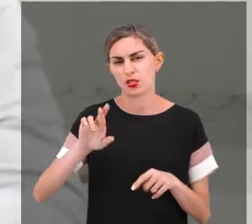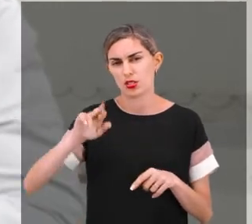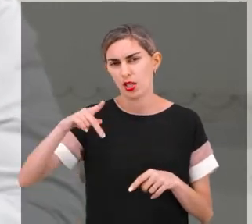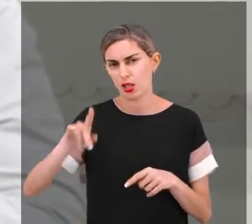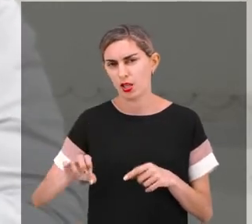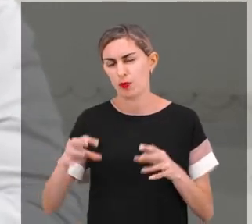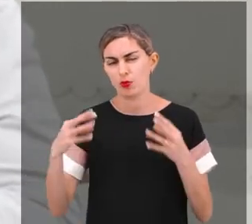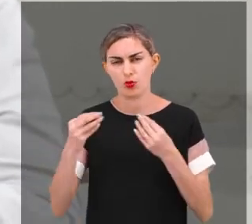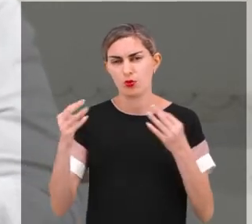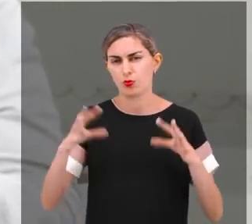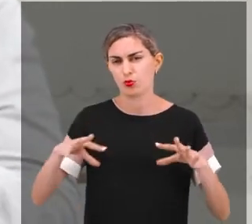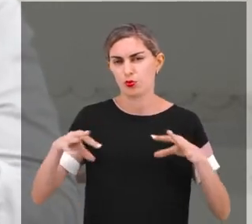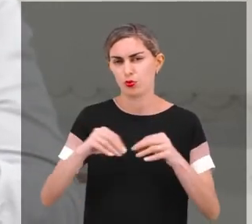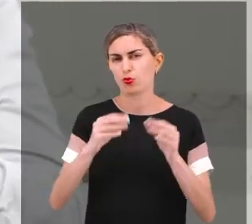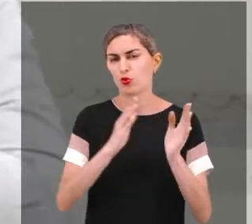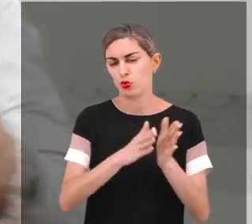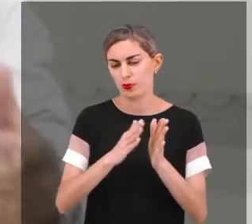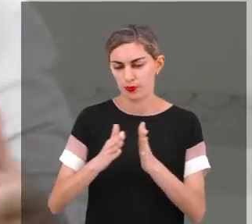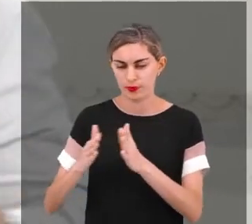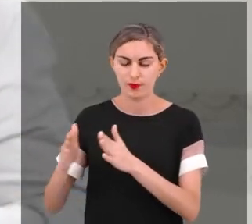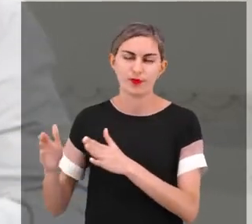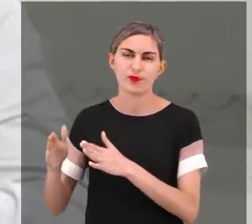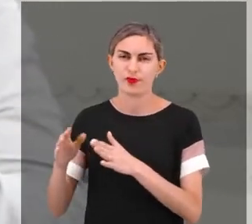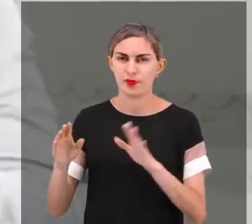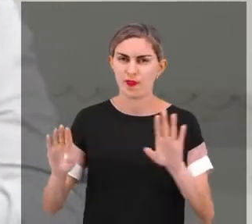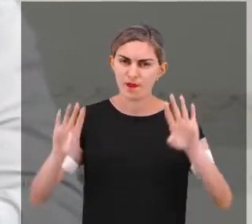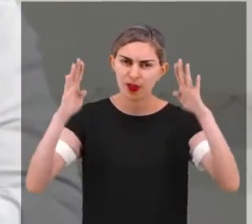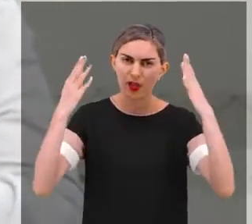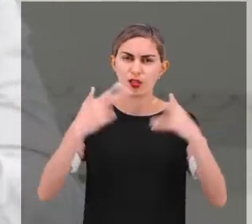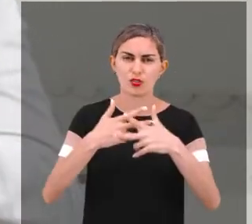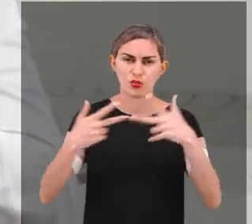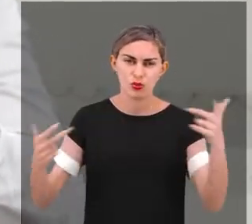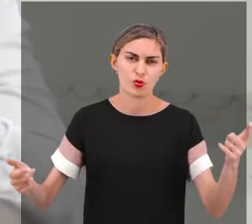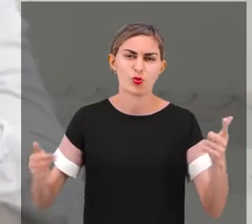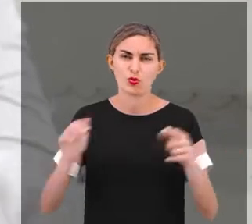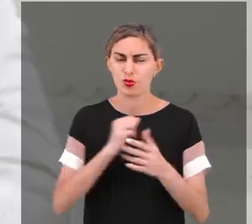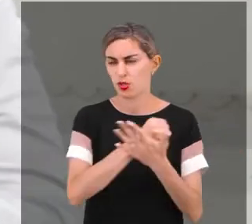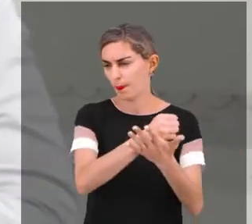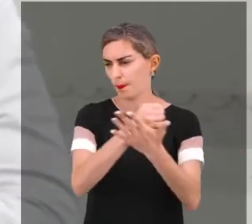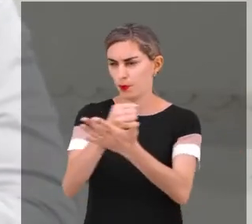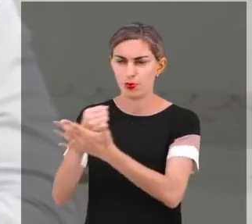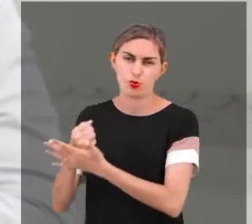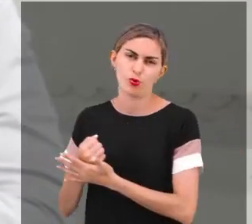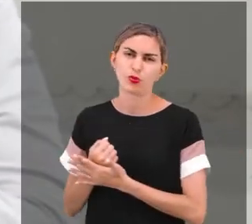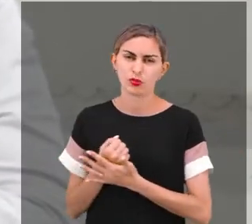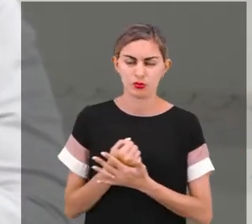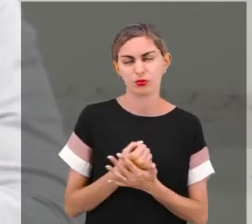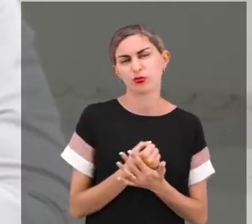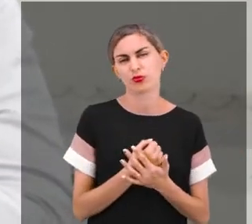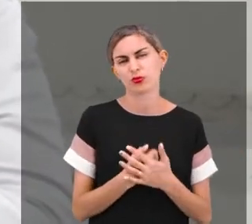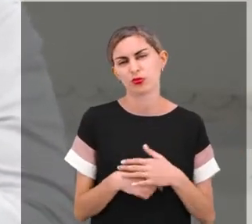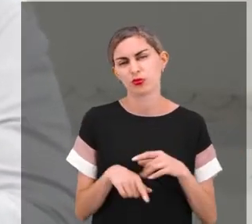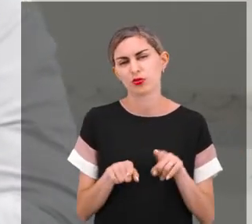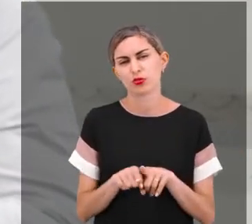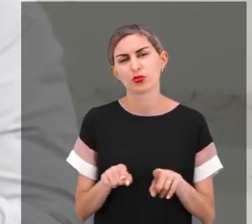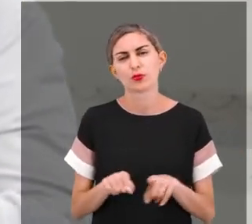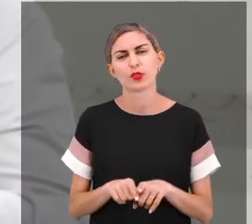como um todo, não é? É quem organiza os eventos, quem dá o apoio para os eventos, e